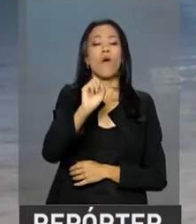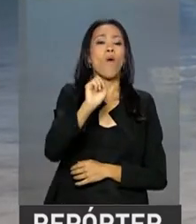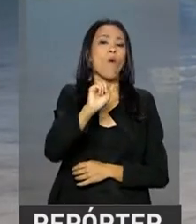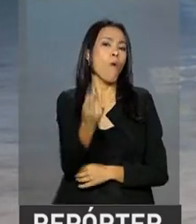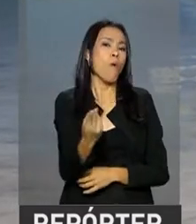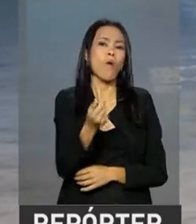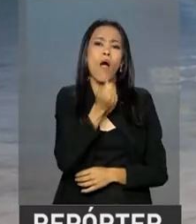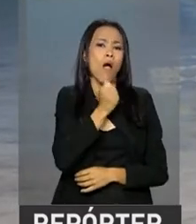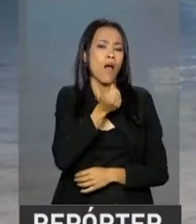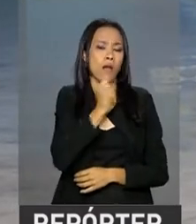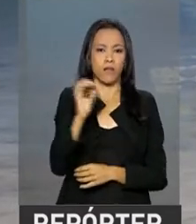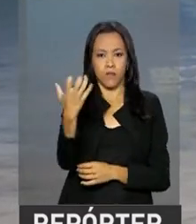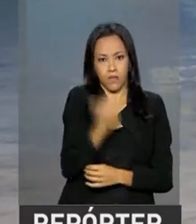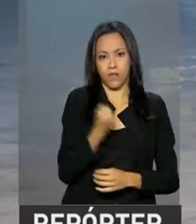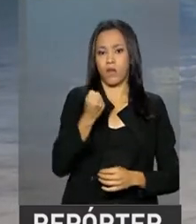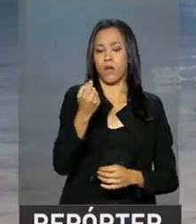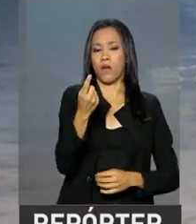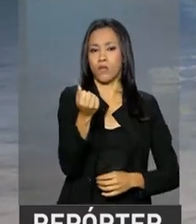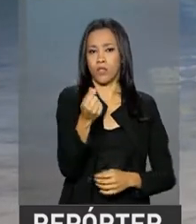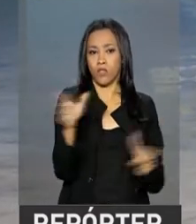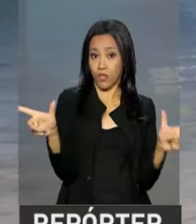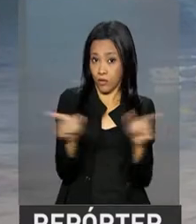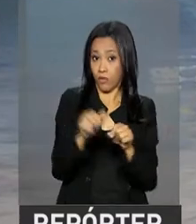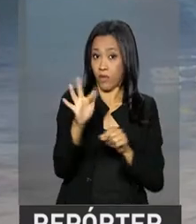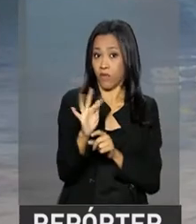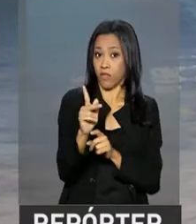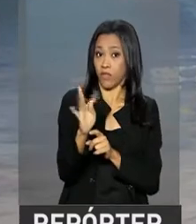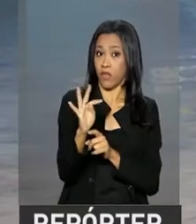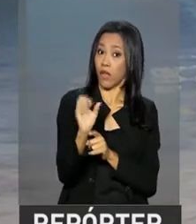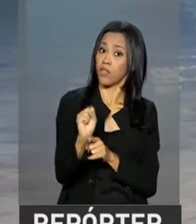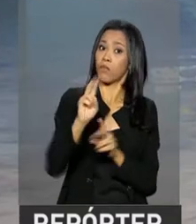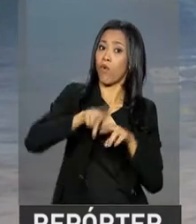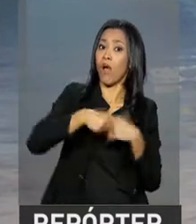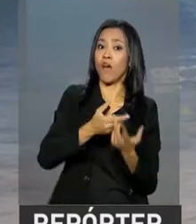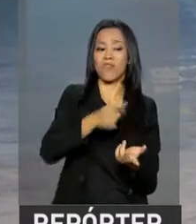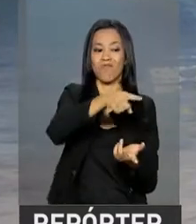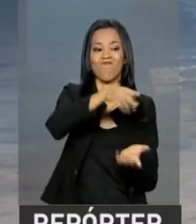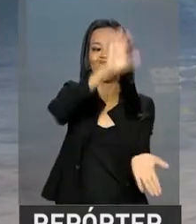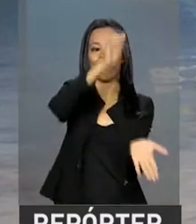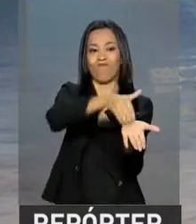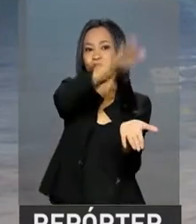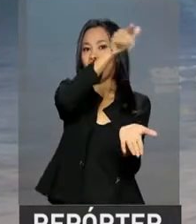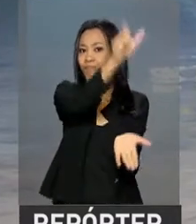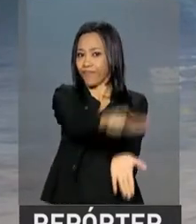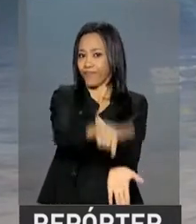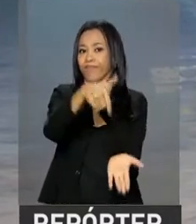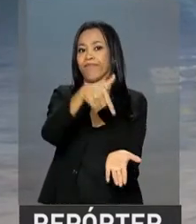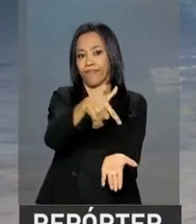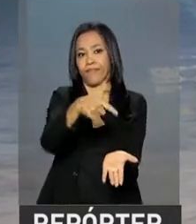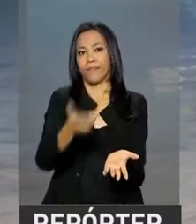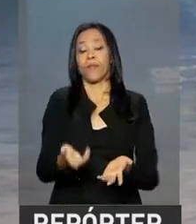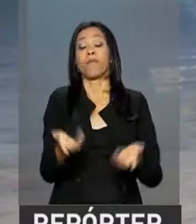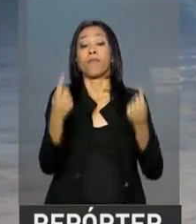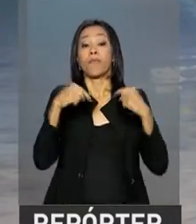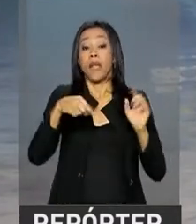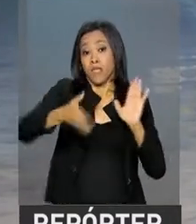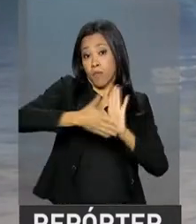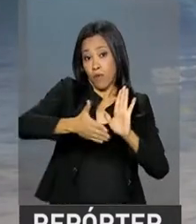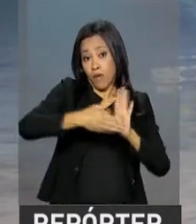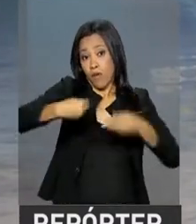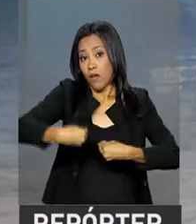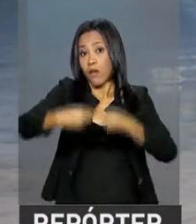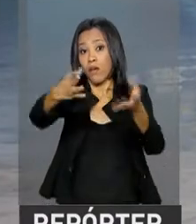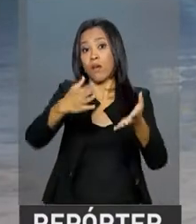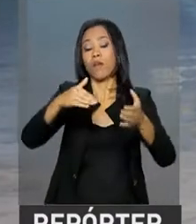sacar os recursos da conta no caso de demissão por justa causa a matéria segue agora para o senado onde tem que